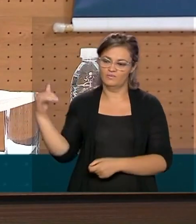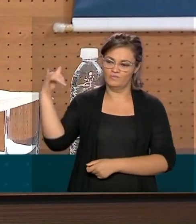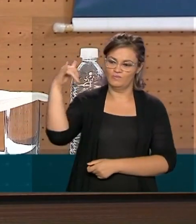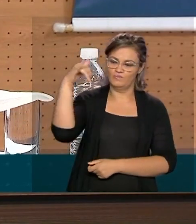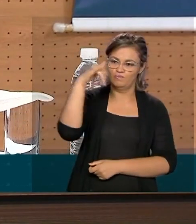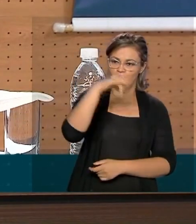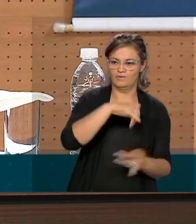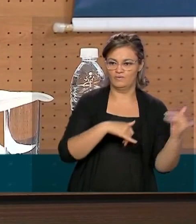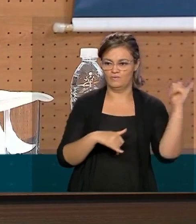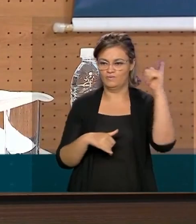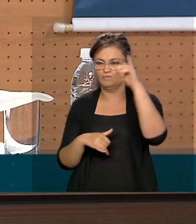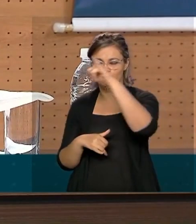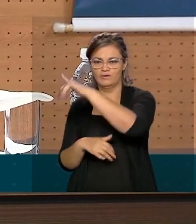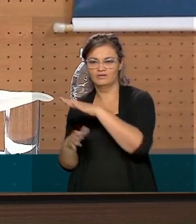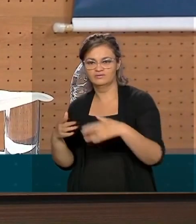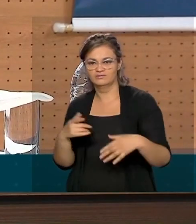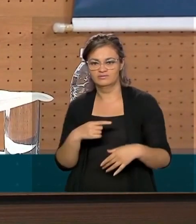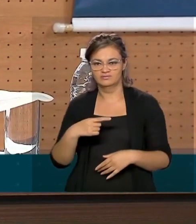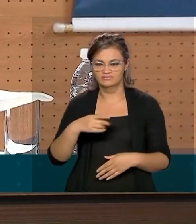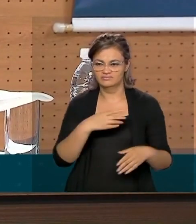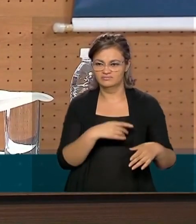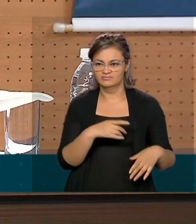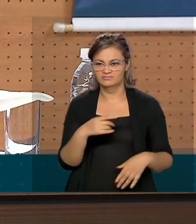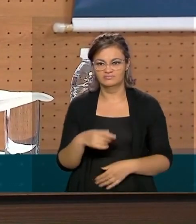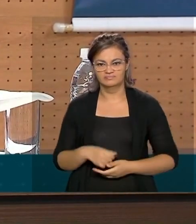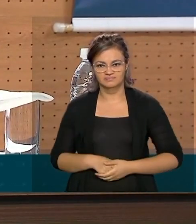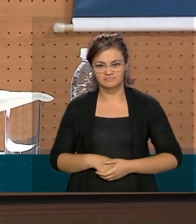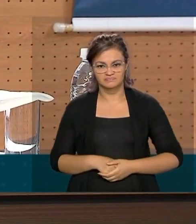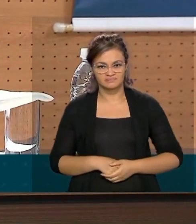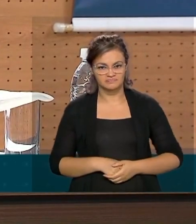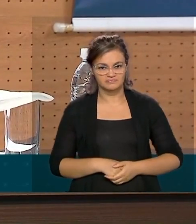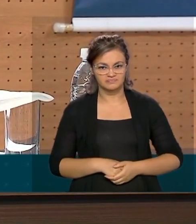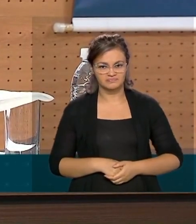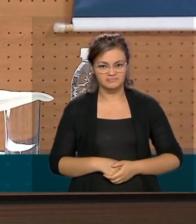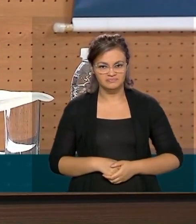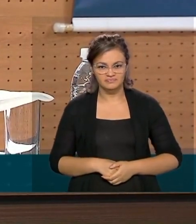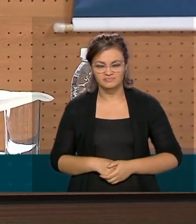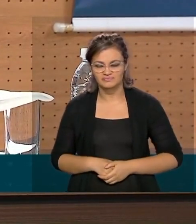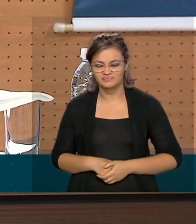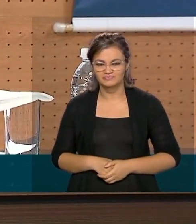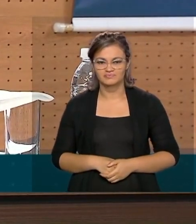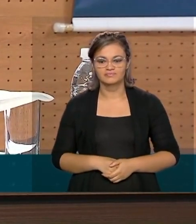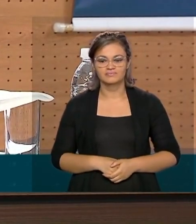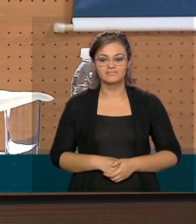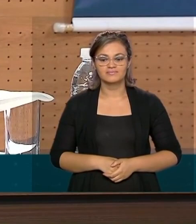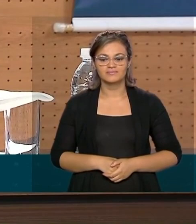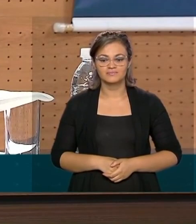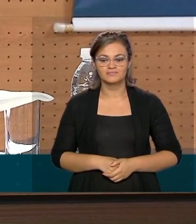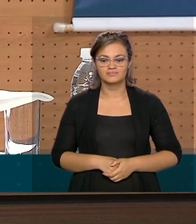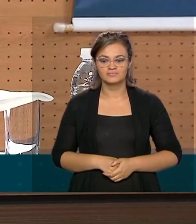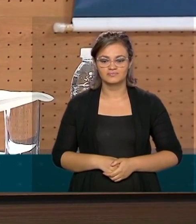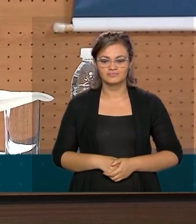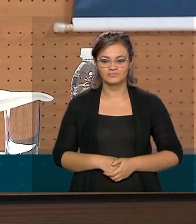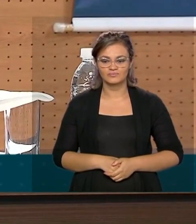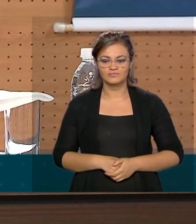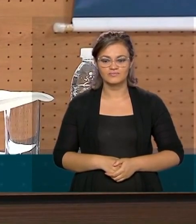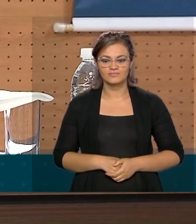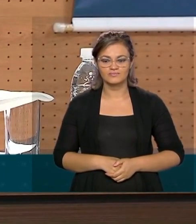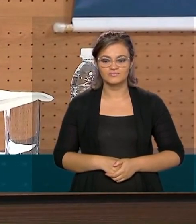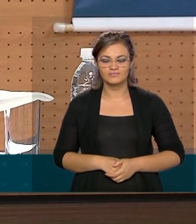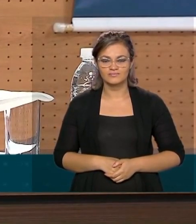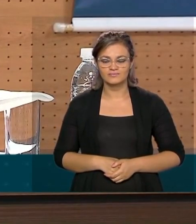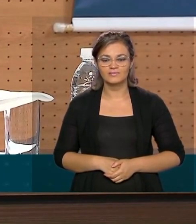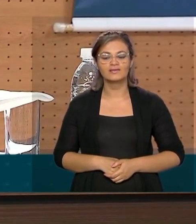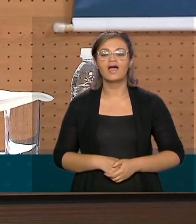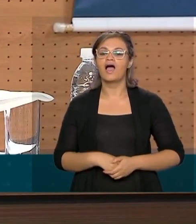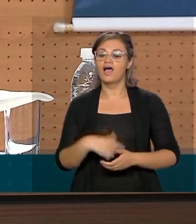a